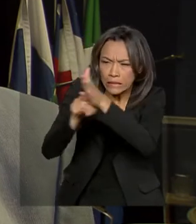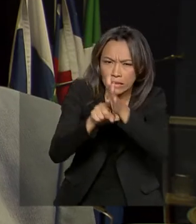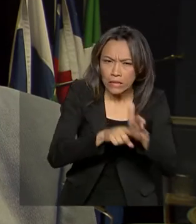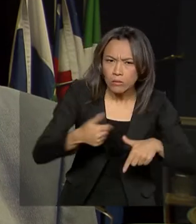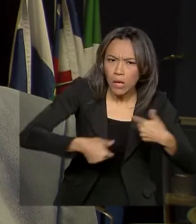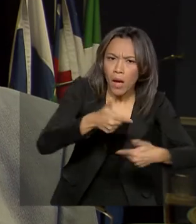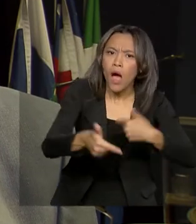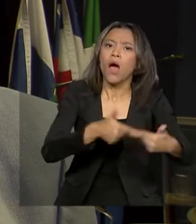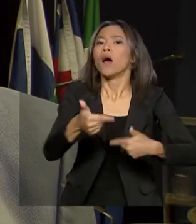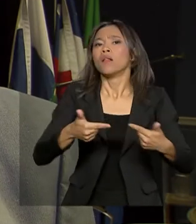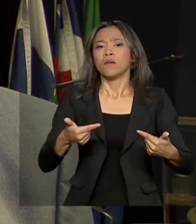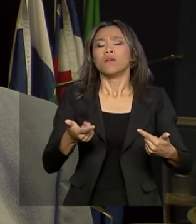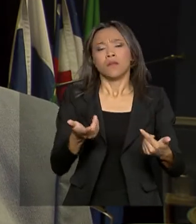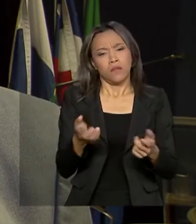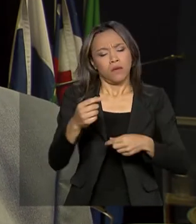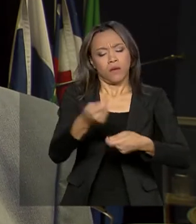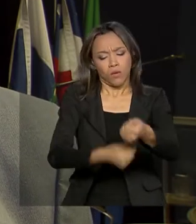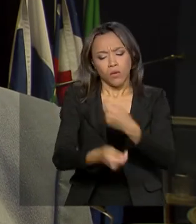realmente reagindo e está começando a melhorar.